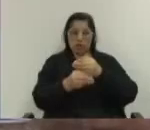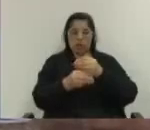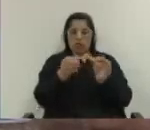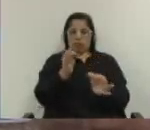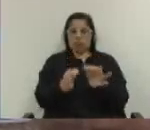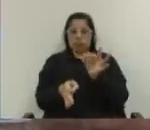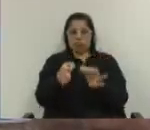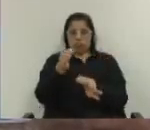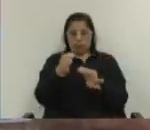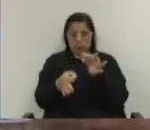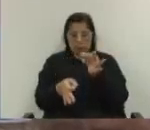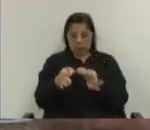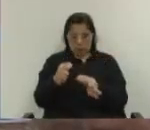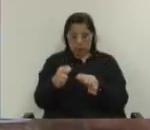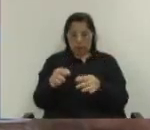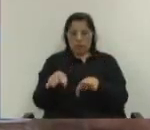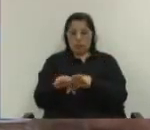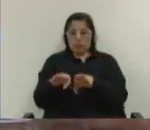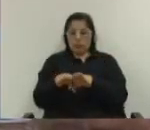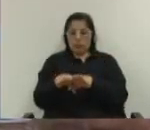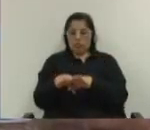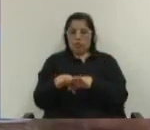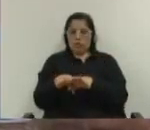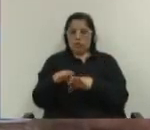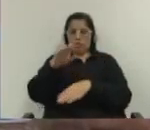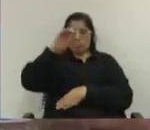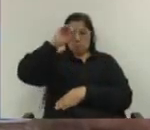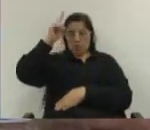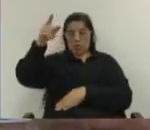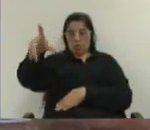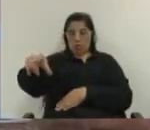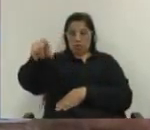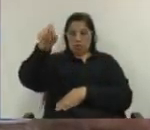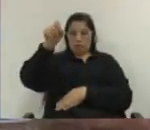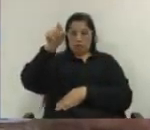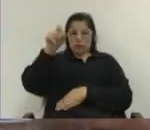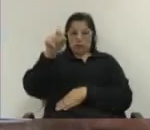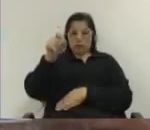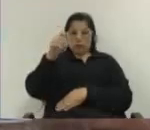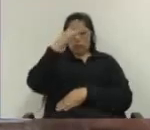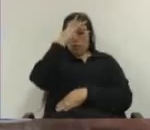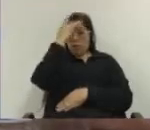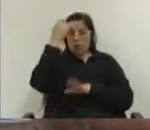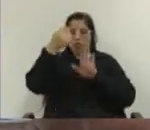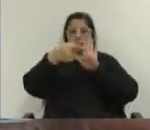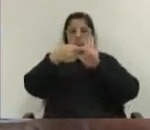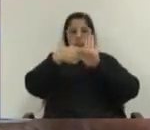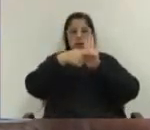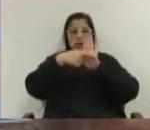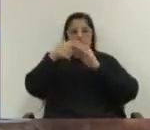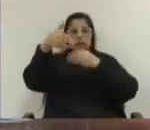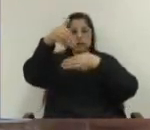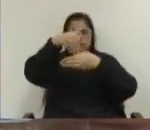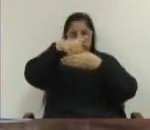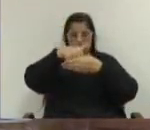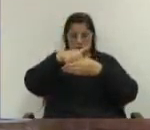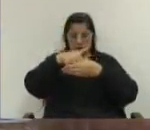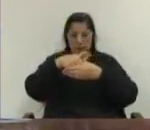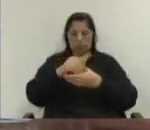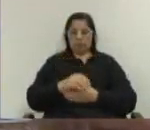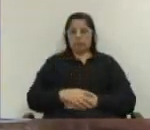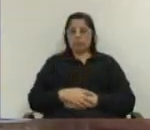julgamento. Será convocado o suplente do vereador impedido de votar, o qual não poderá integrar a comissão processante.